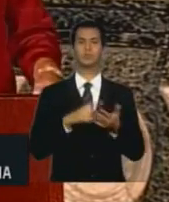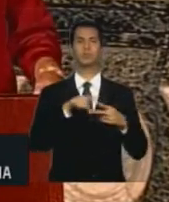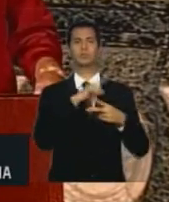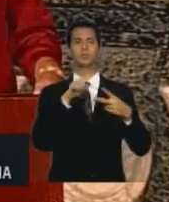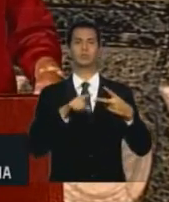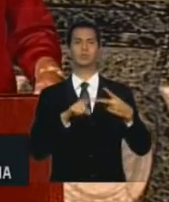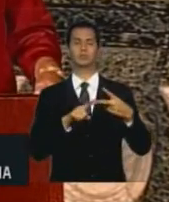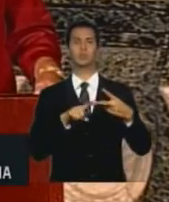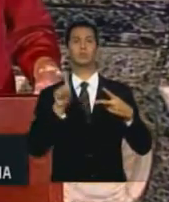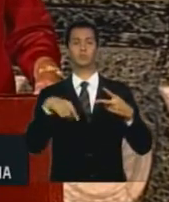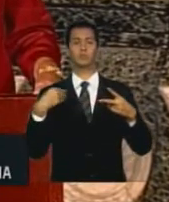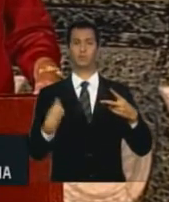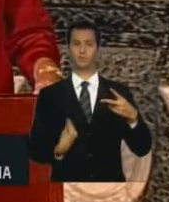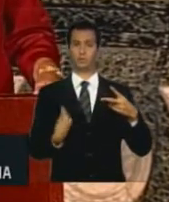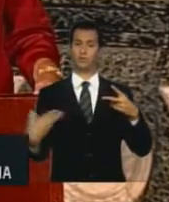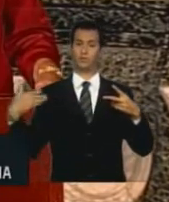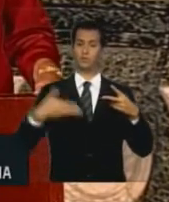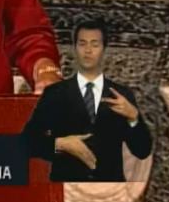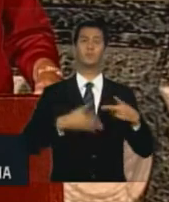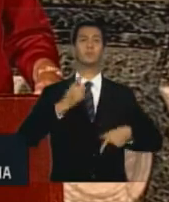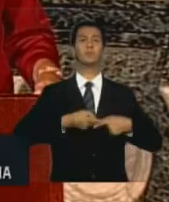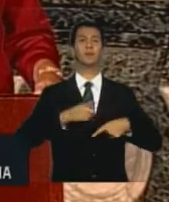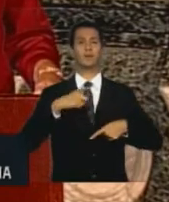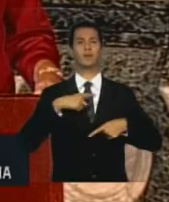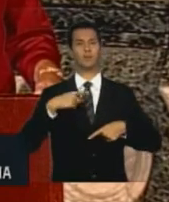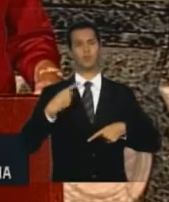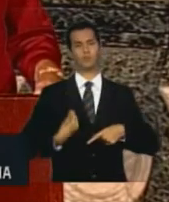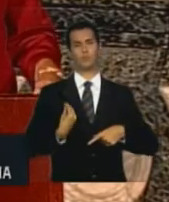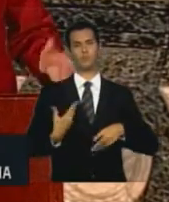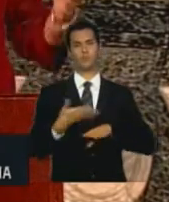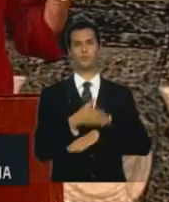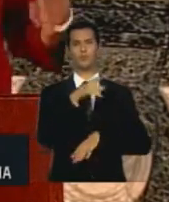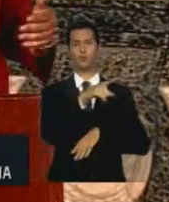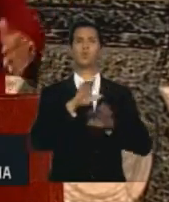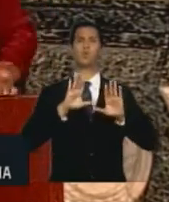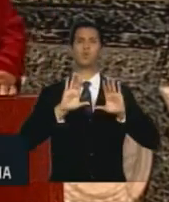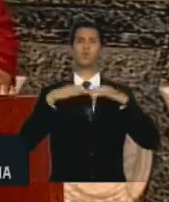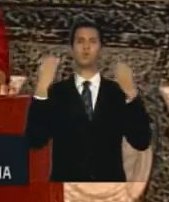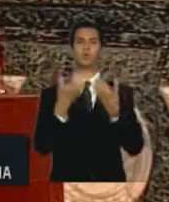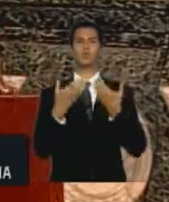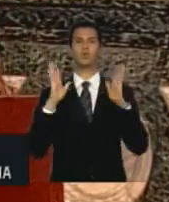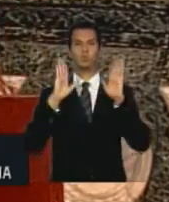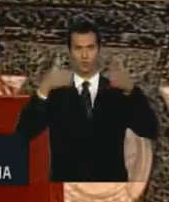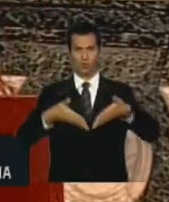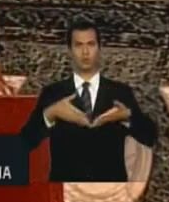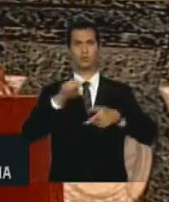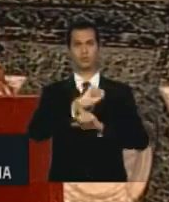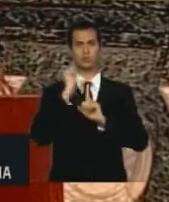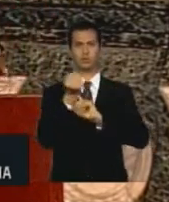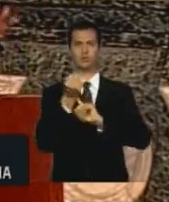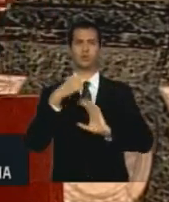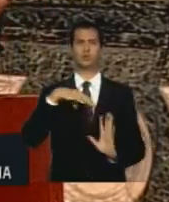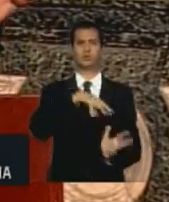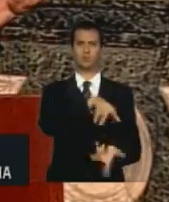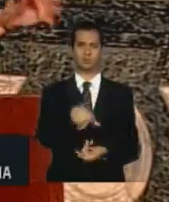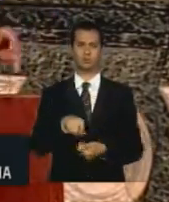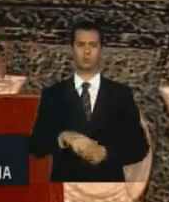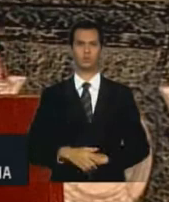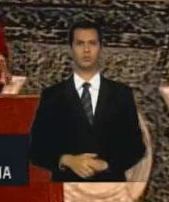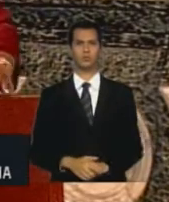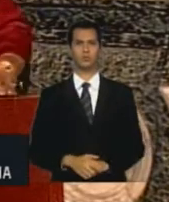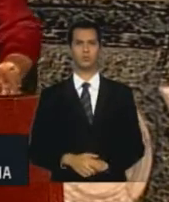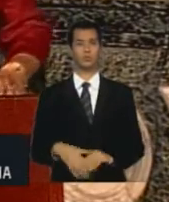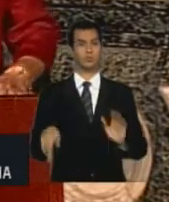também participar do Fórum Social Mundial. Nesse momento, Fórum Social Mundial na